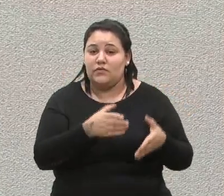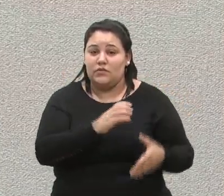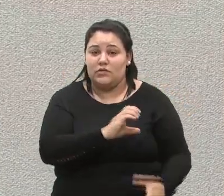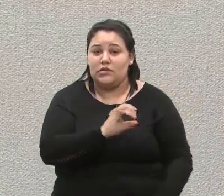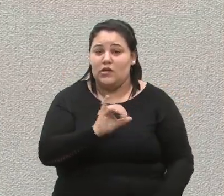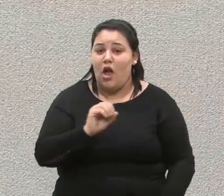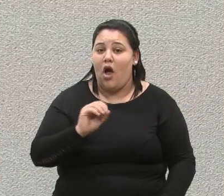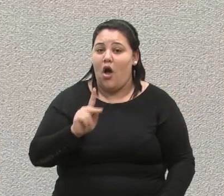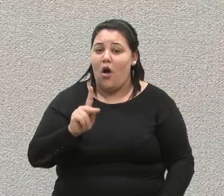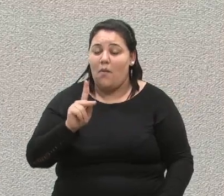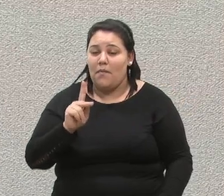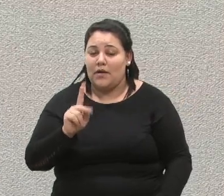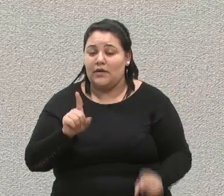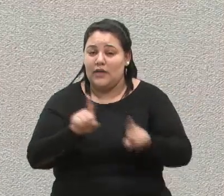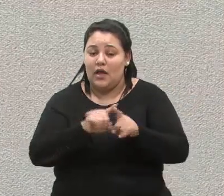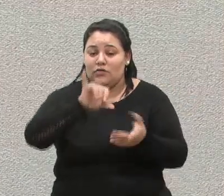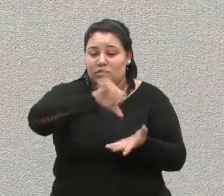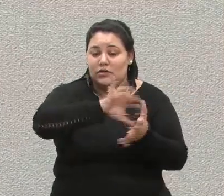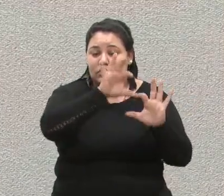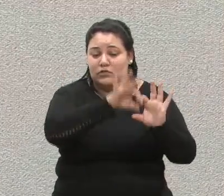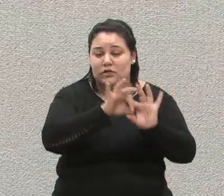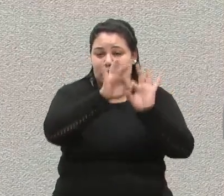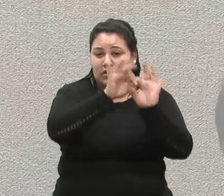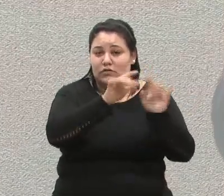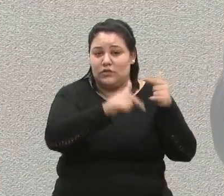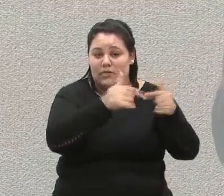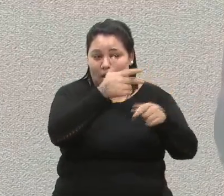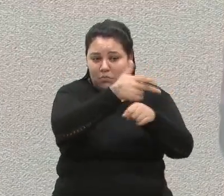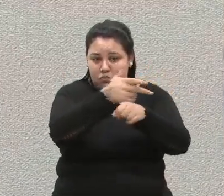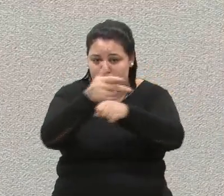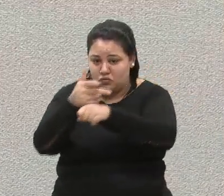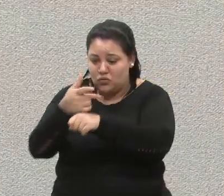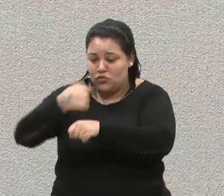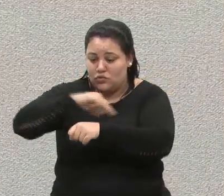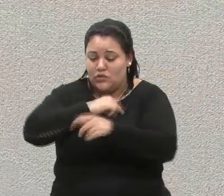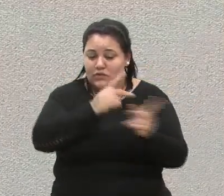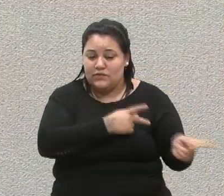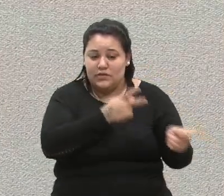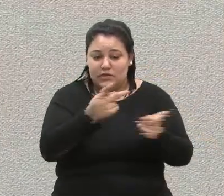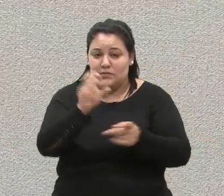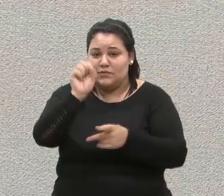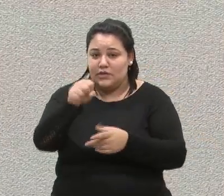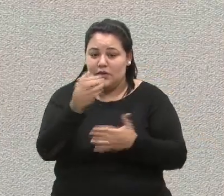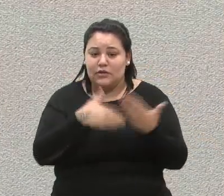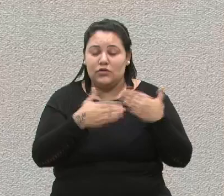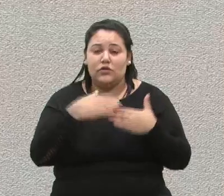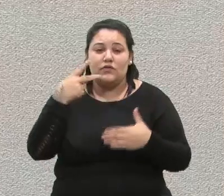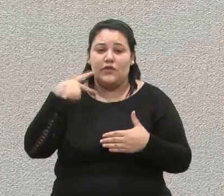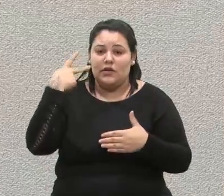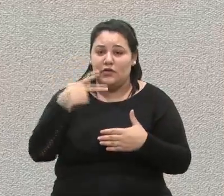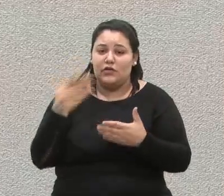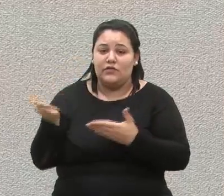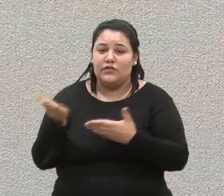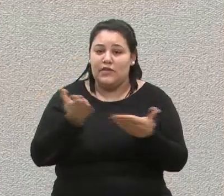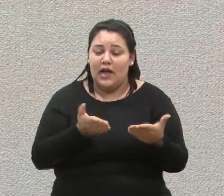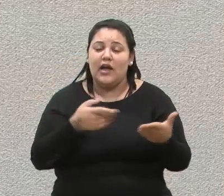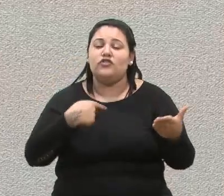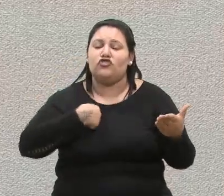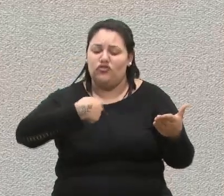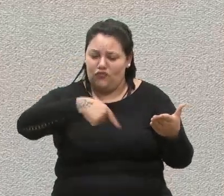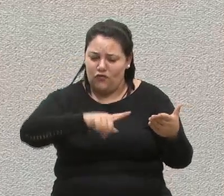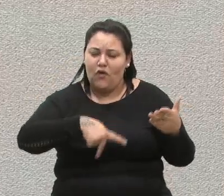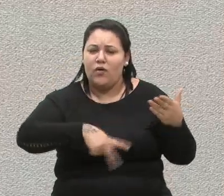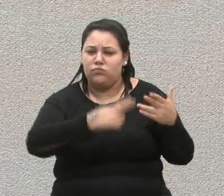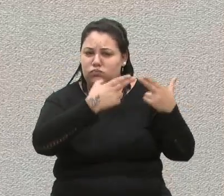Centro Integrado de Operações. Dizer que nós visitamos o centro, todos os vereadores visitaram, foram inclusive na inauguração,